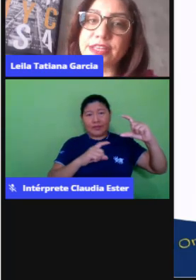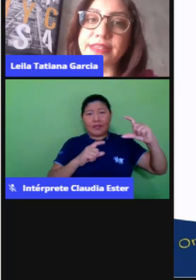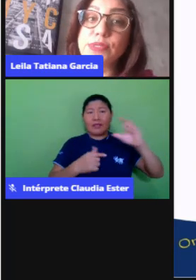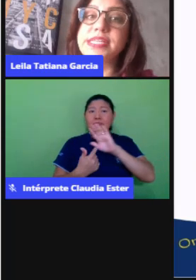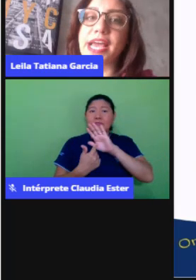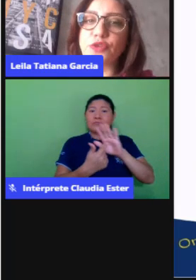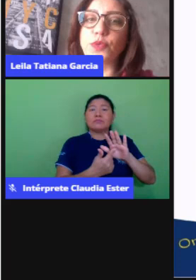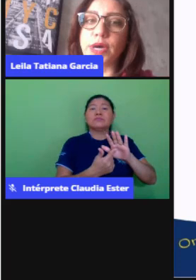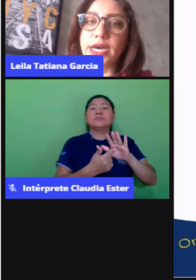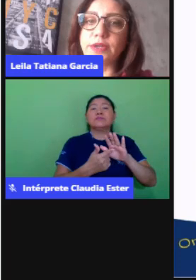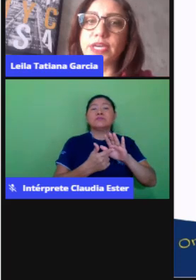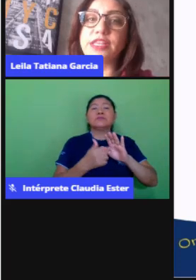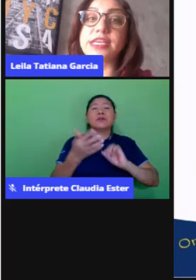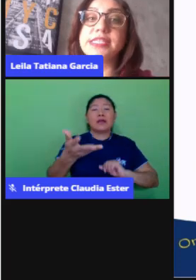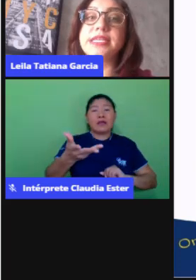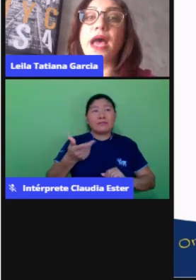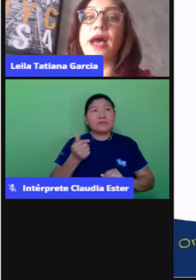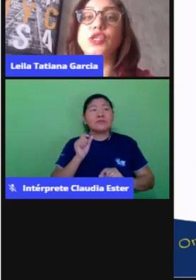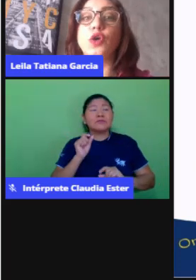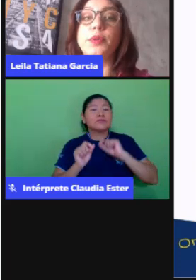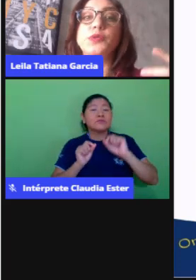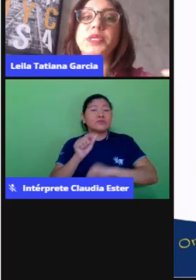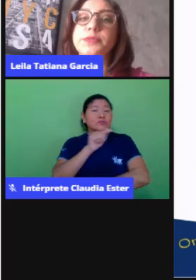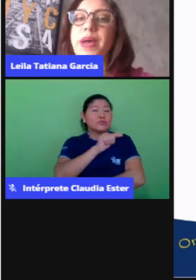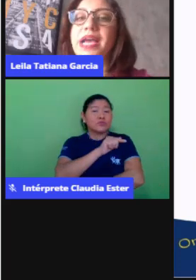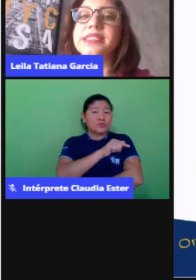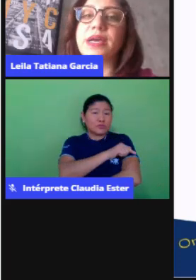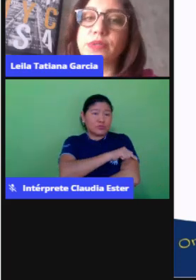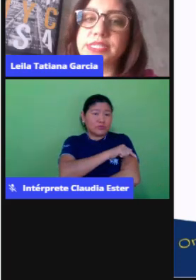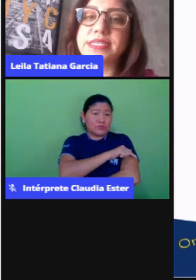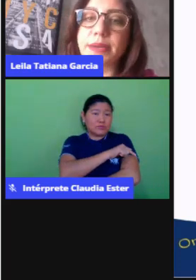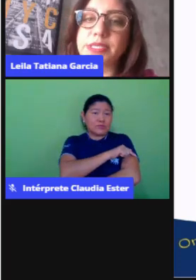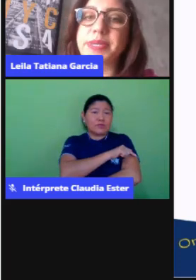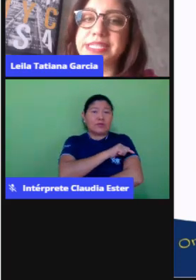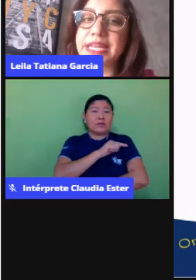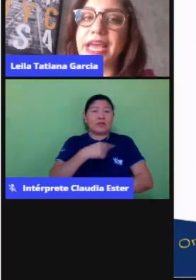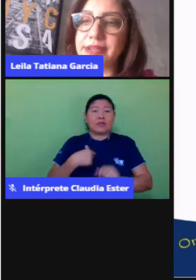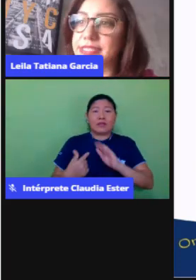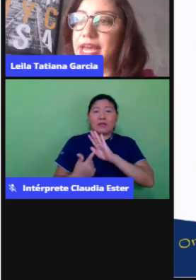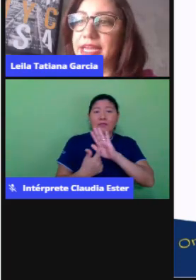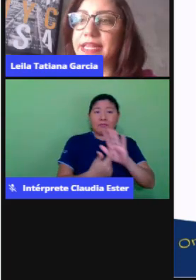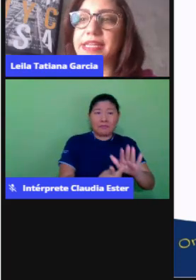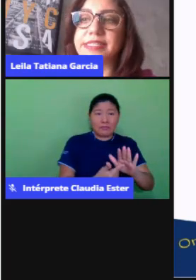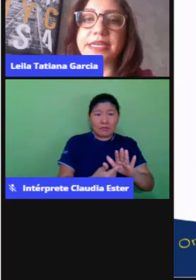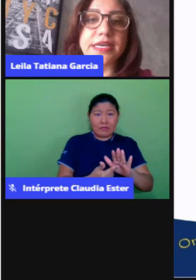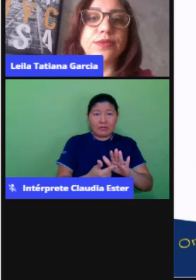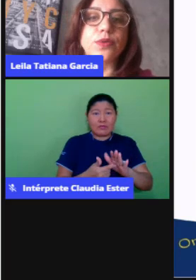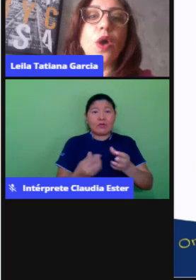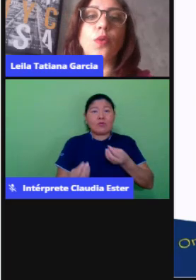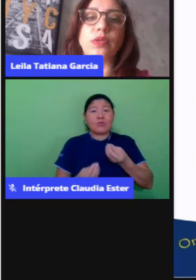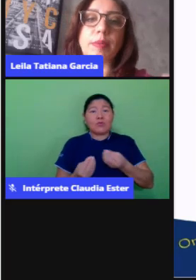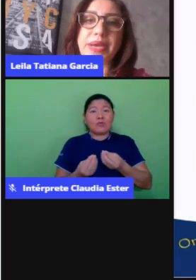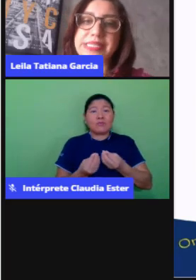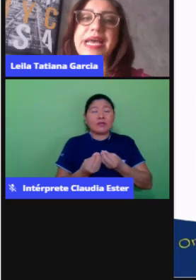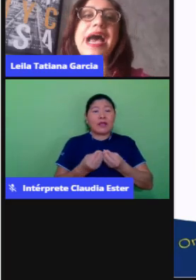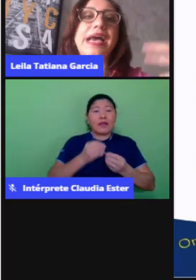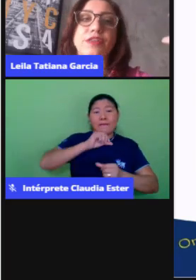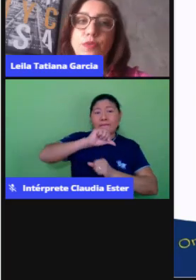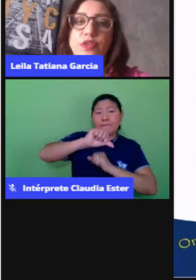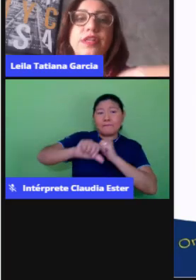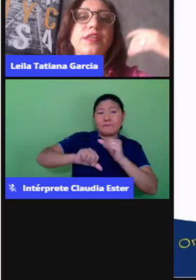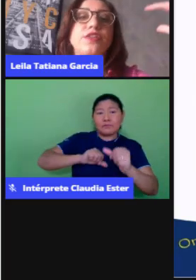habilidade 7 do sétimo ano, que diz sobre os principais ecossistemas brasileiros, caracterizando quanto